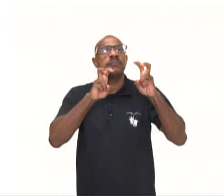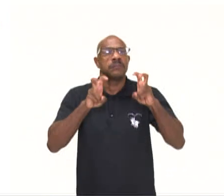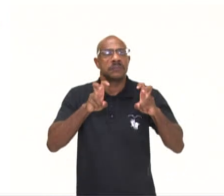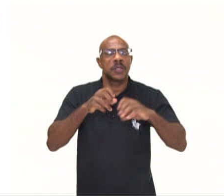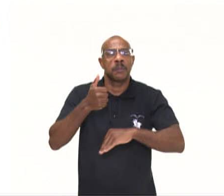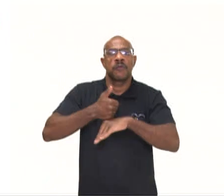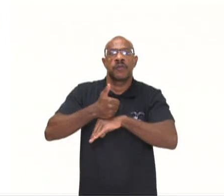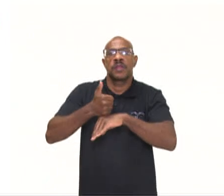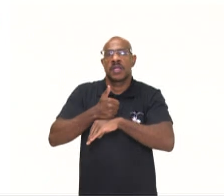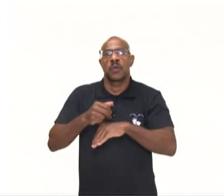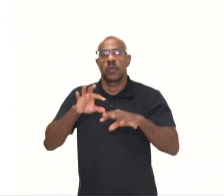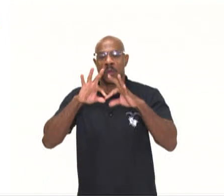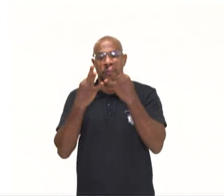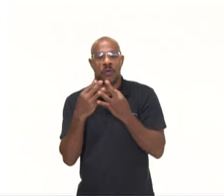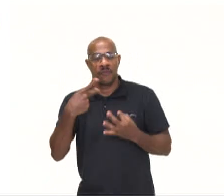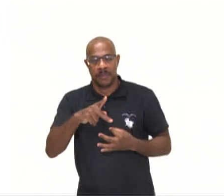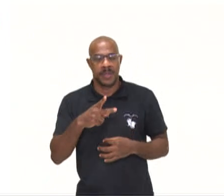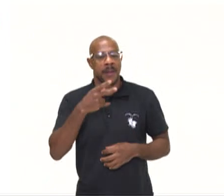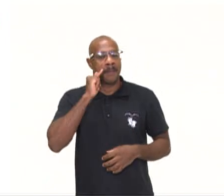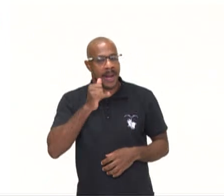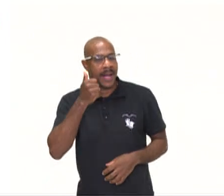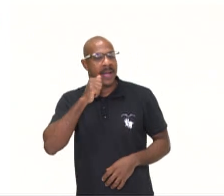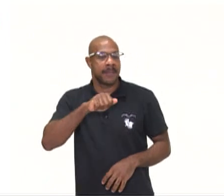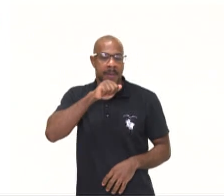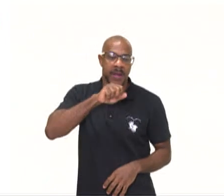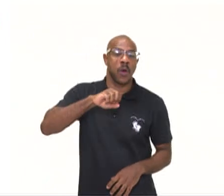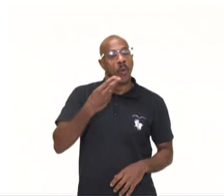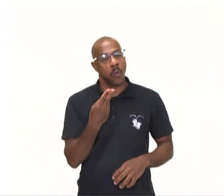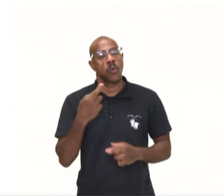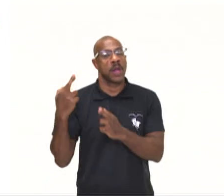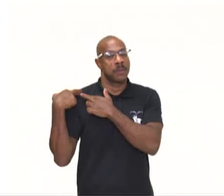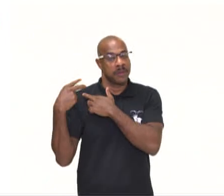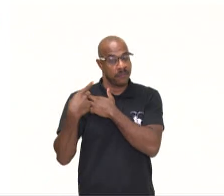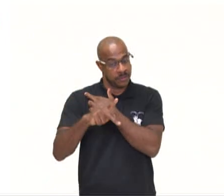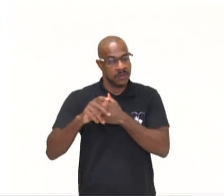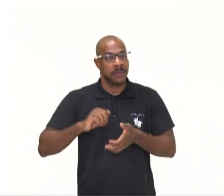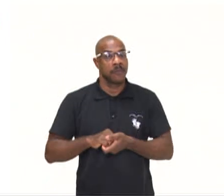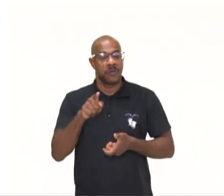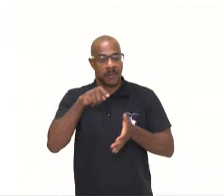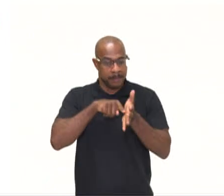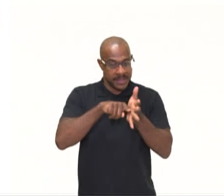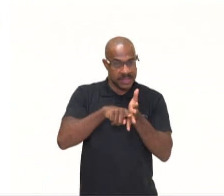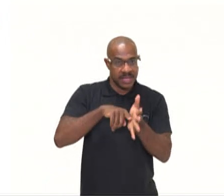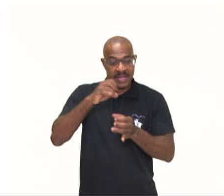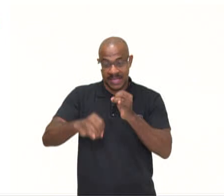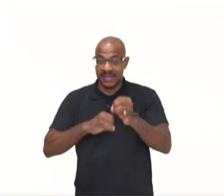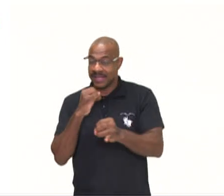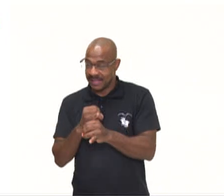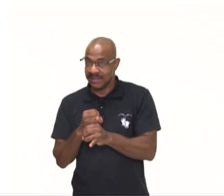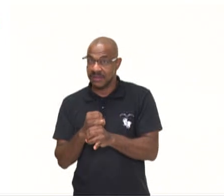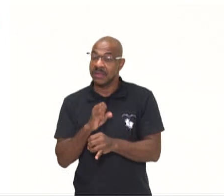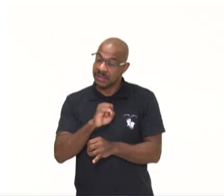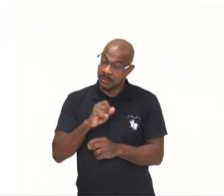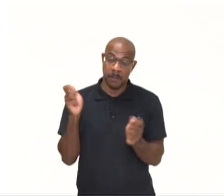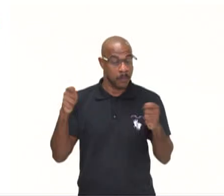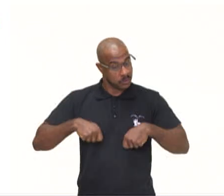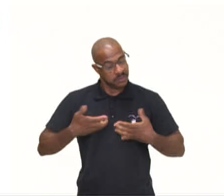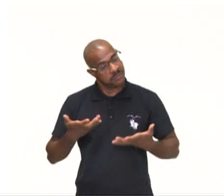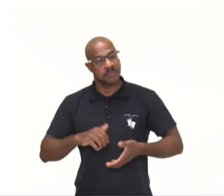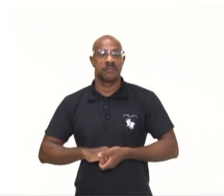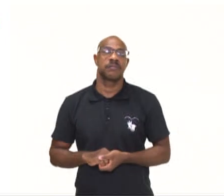profissões e seus pais e ou responsáveis pesquise na internet caso seja possível